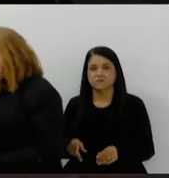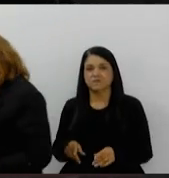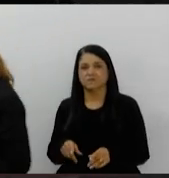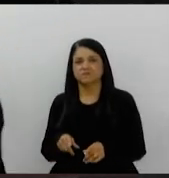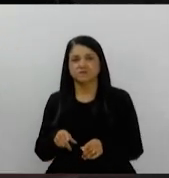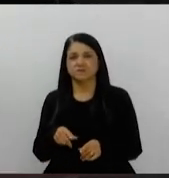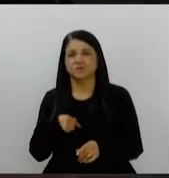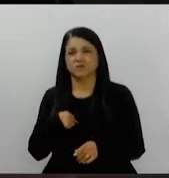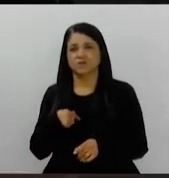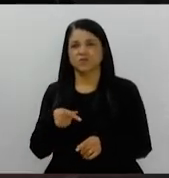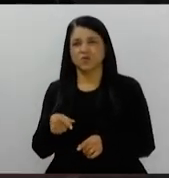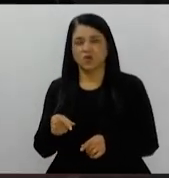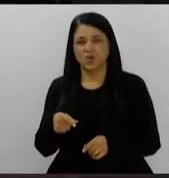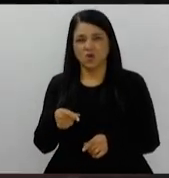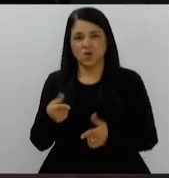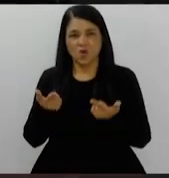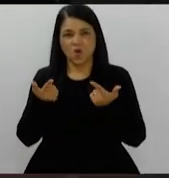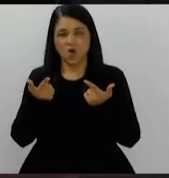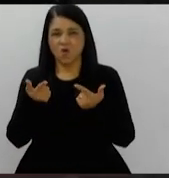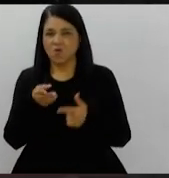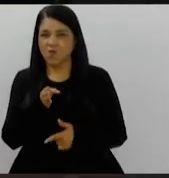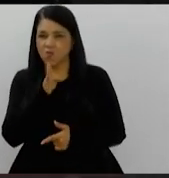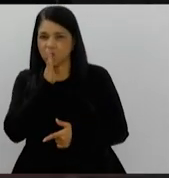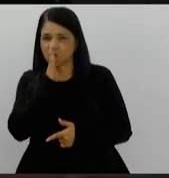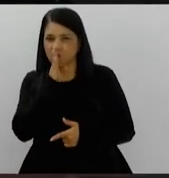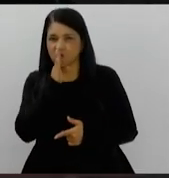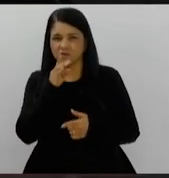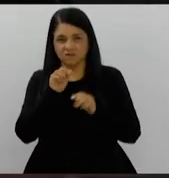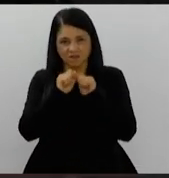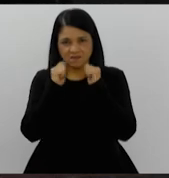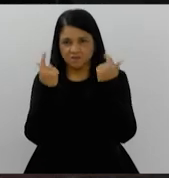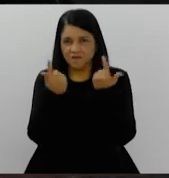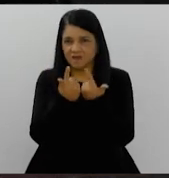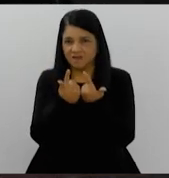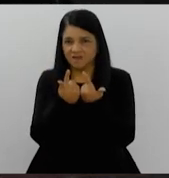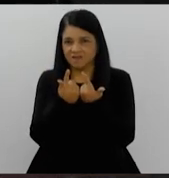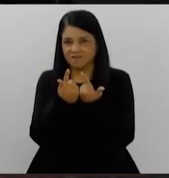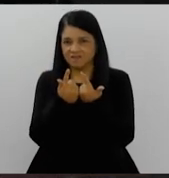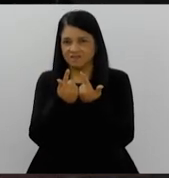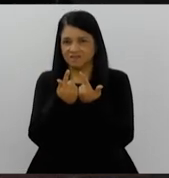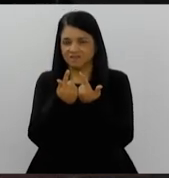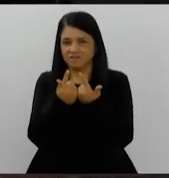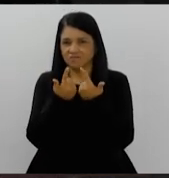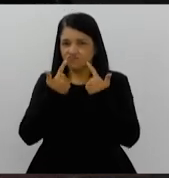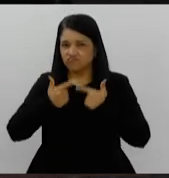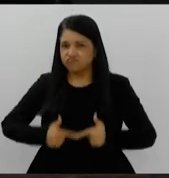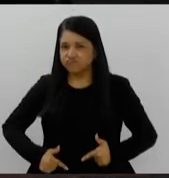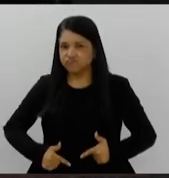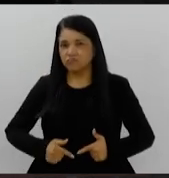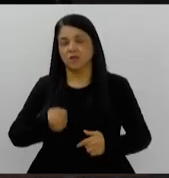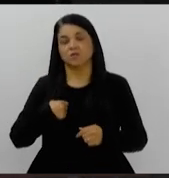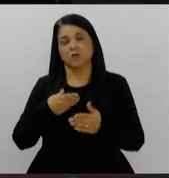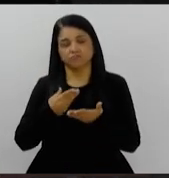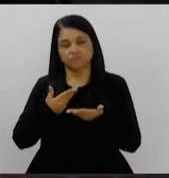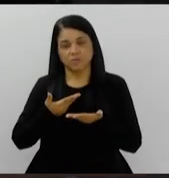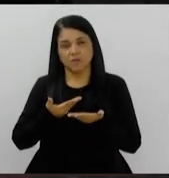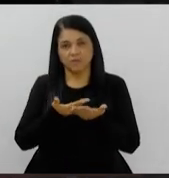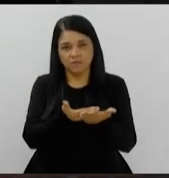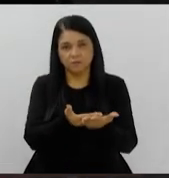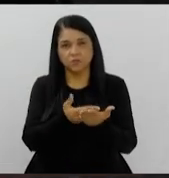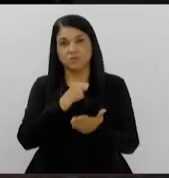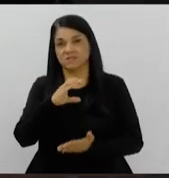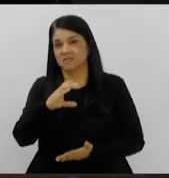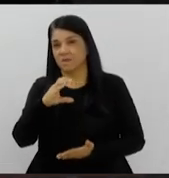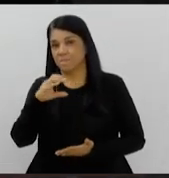contar com a omissão da Assembleia Legislativa. Nós entramos com pedido de CPI e nós